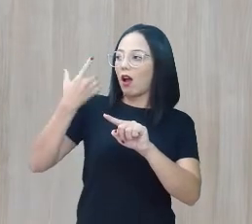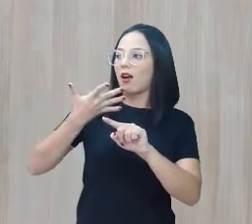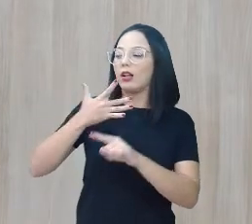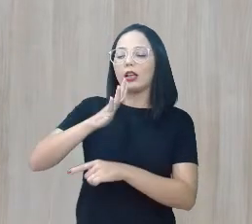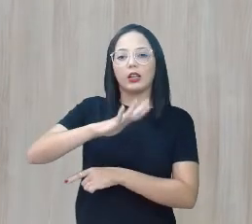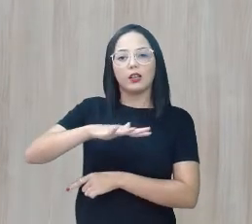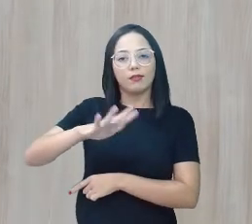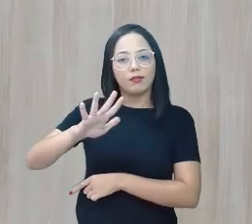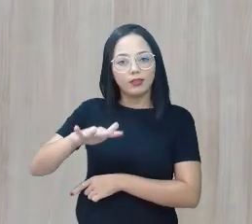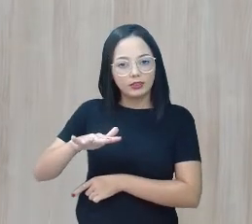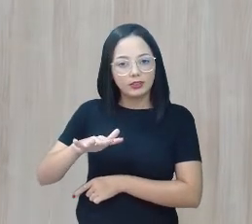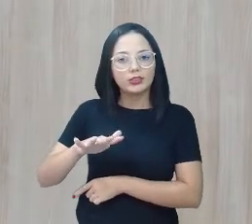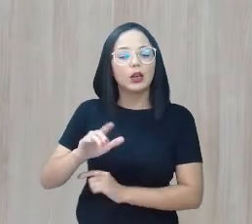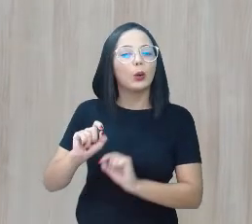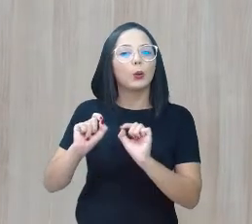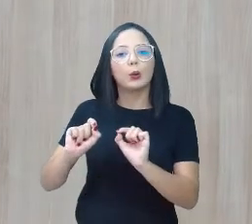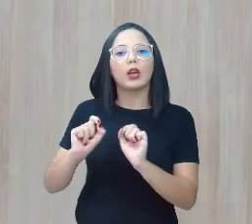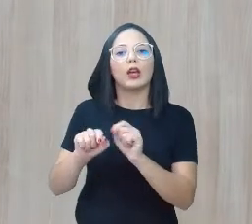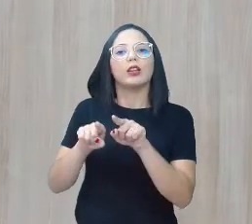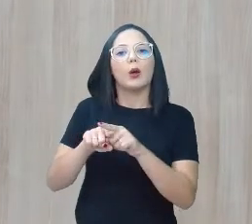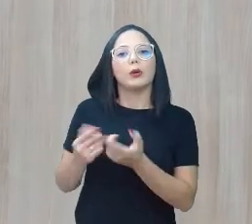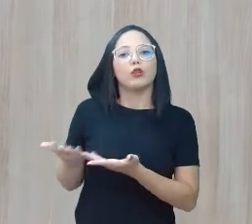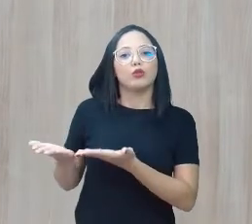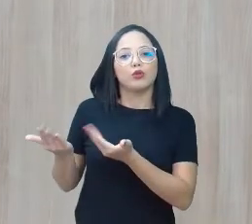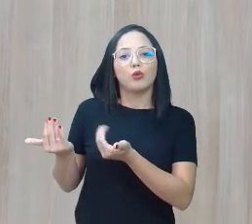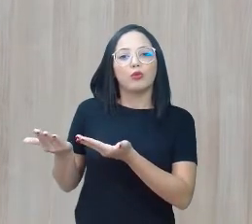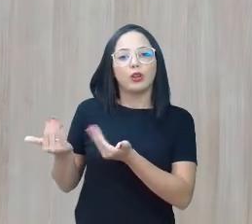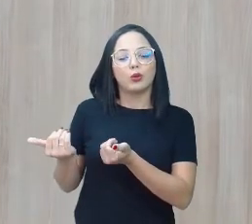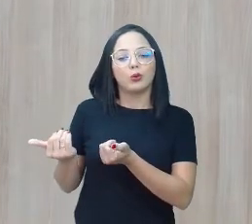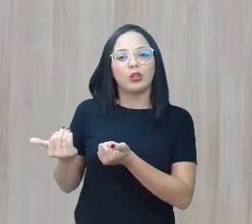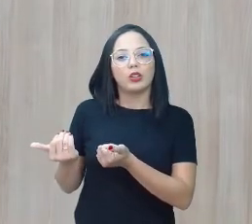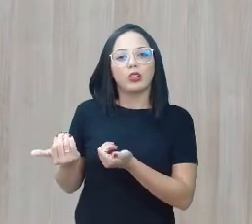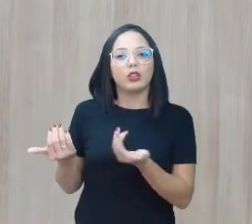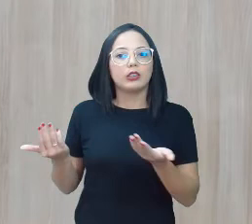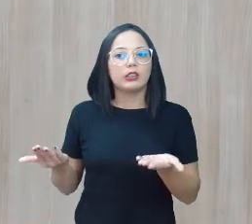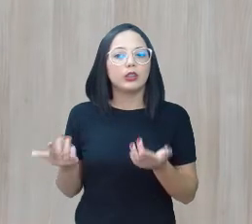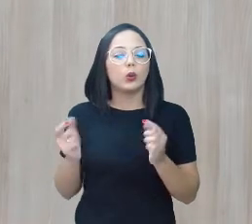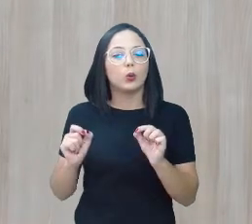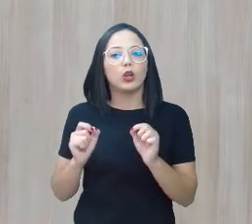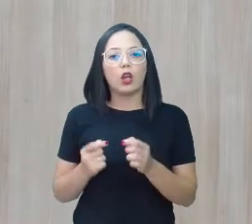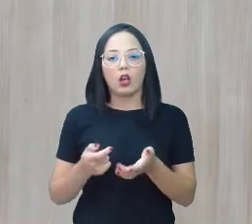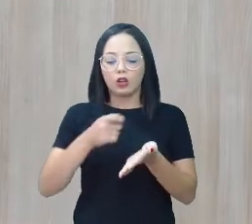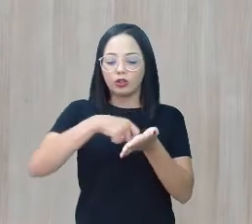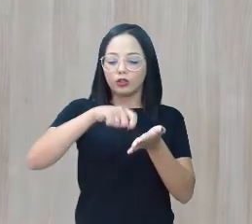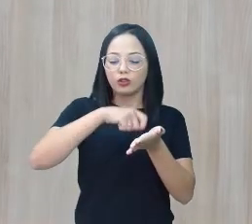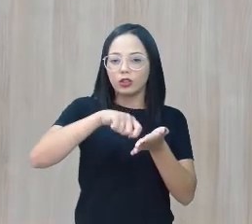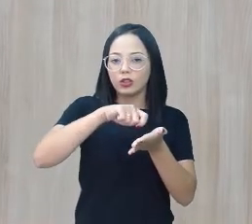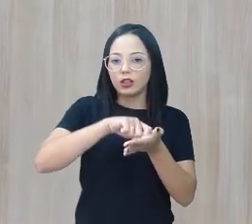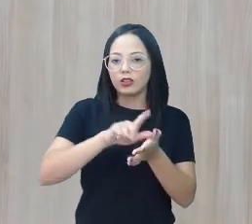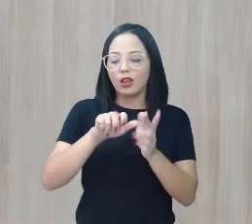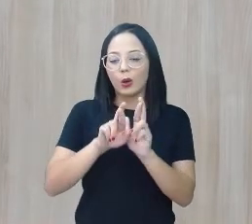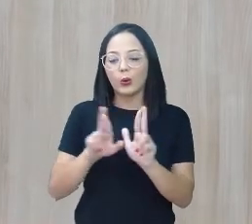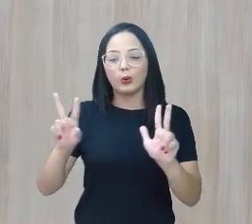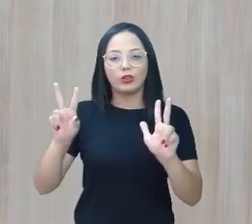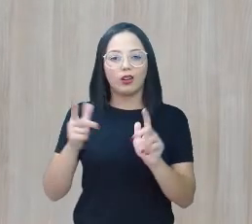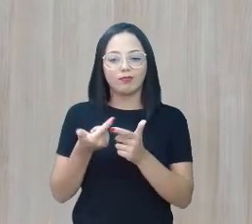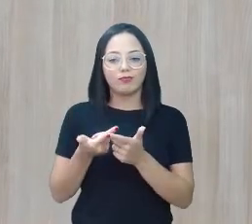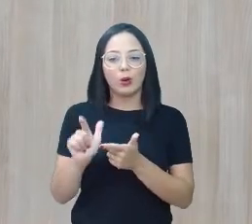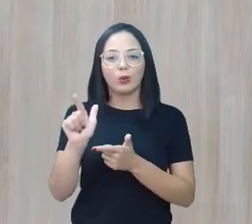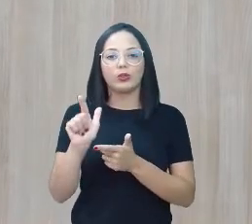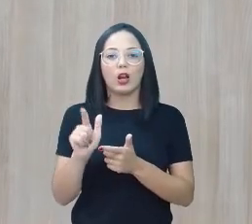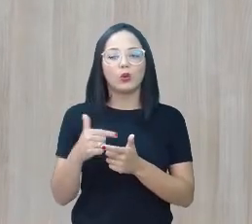infância, adolescência e juventude, a ortografia era outra.